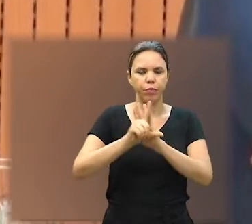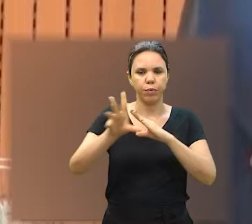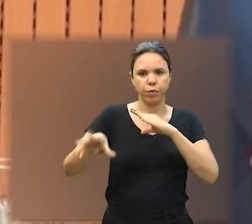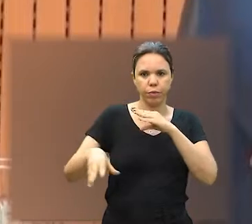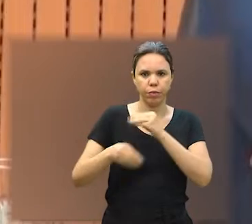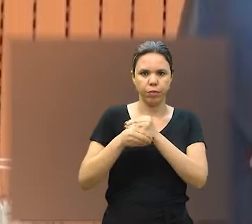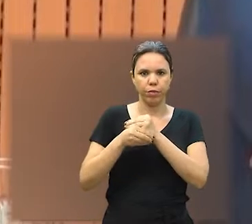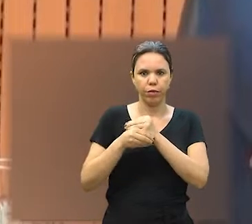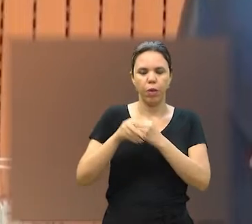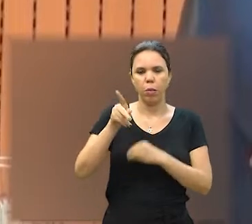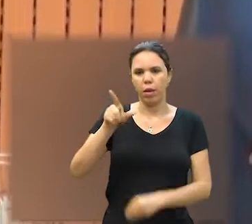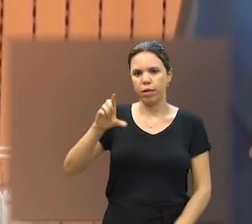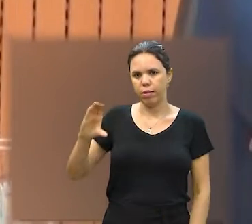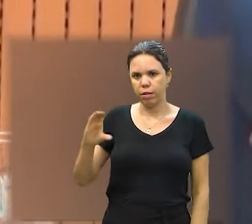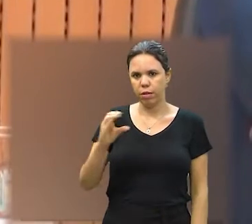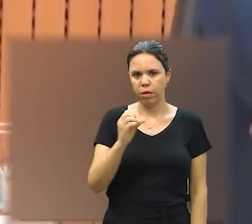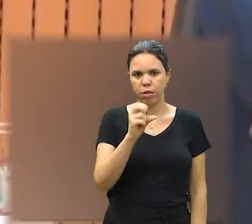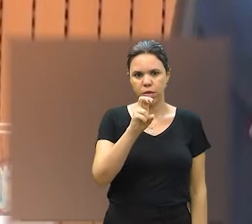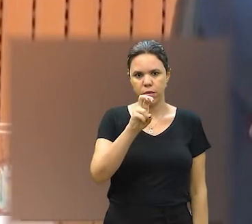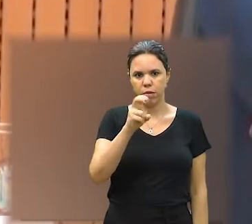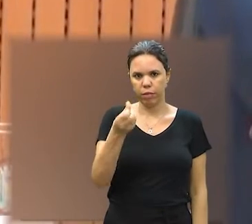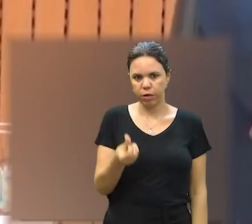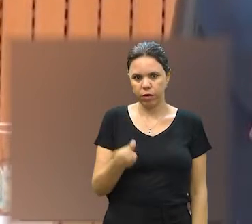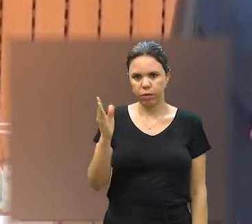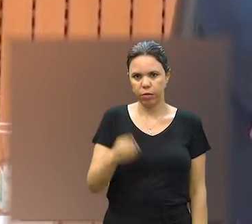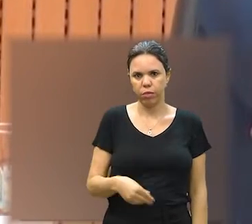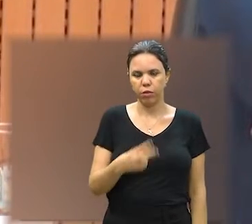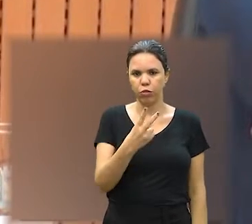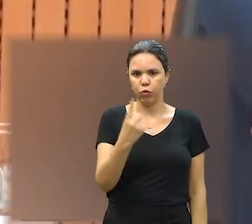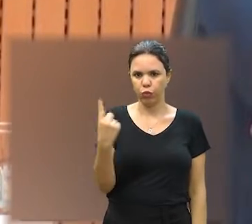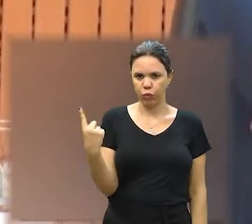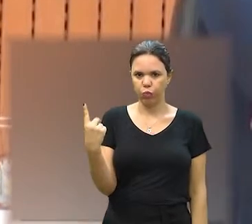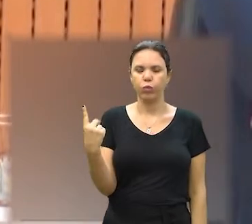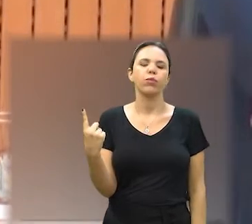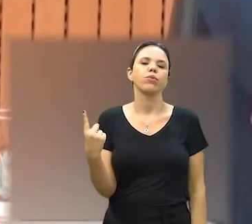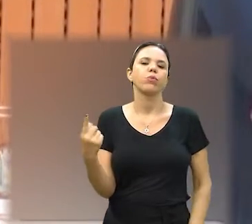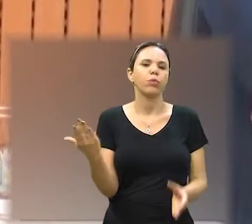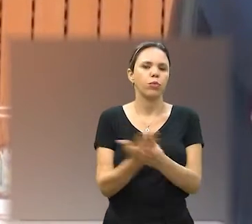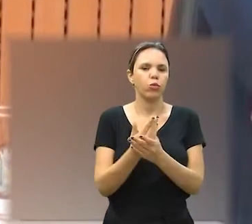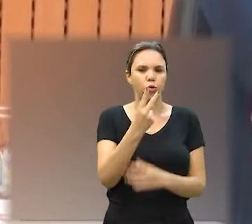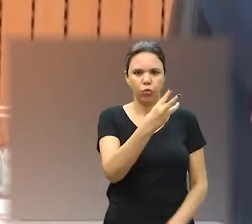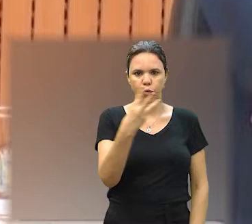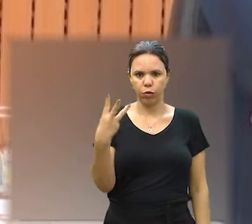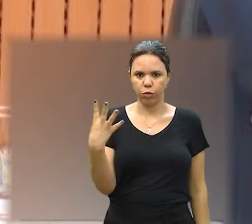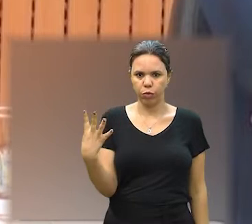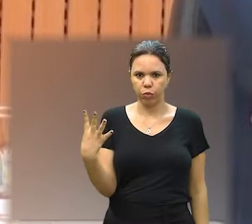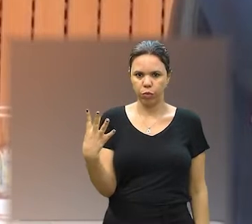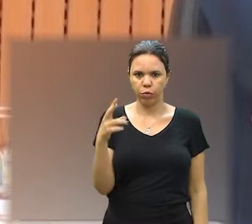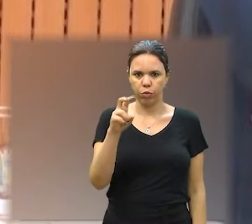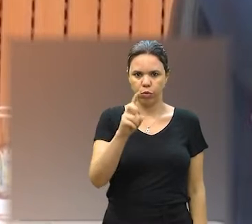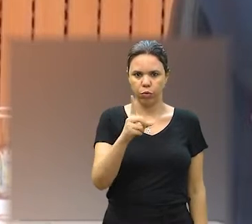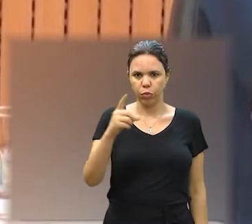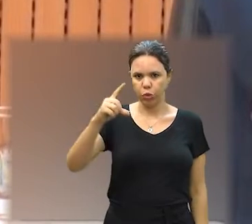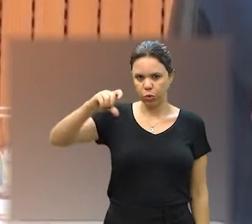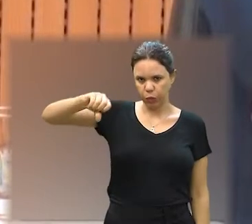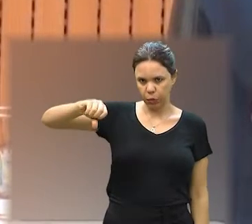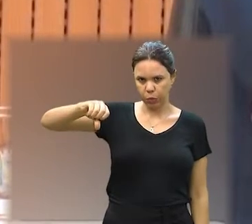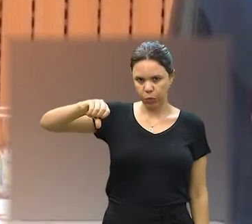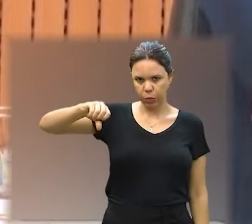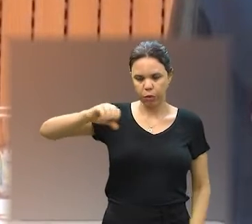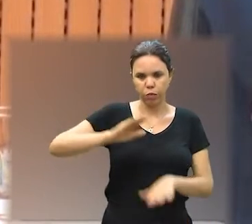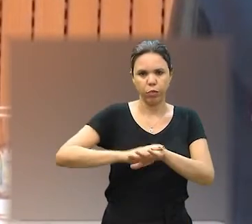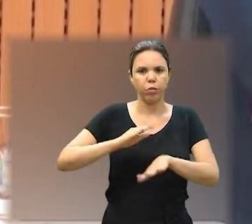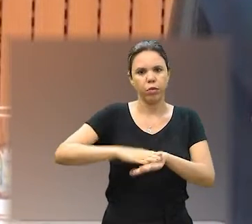234-119, de autoria do prefeito municipal, que institui o regime de previdência complementar para os servidores públicos do município